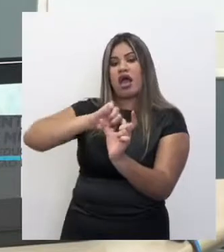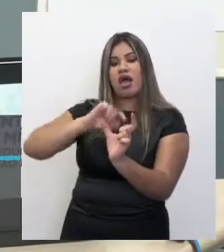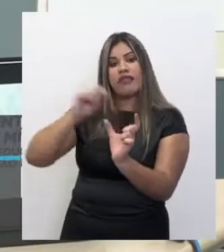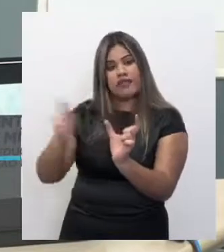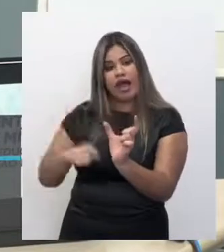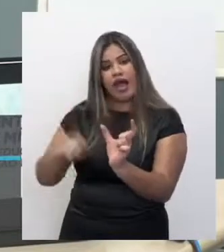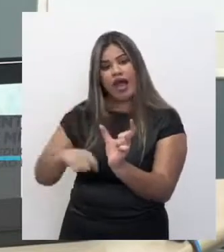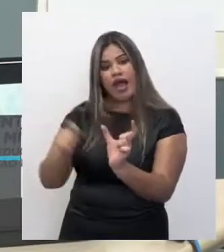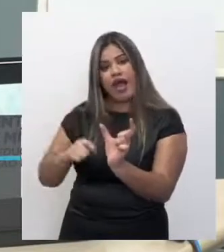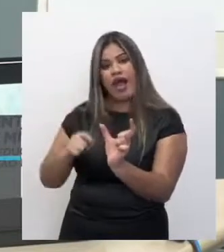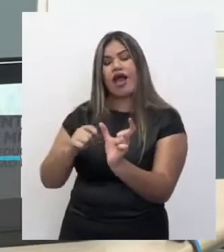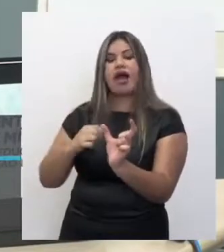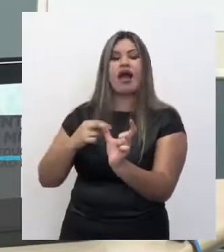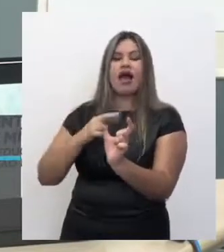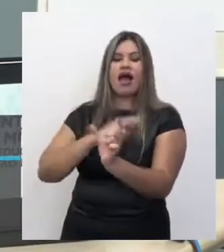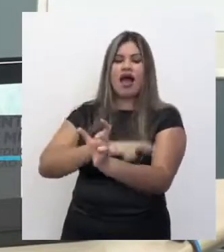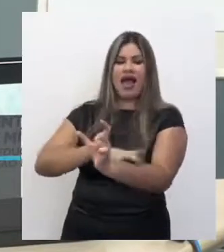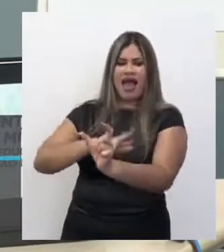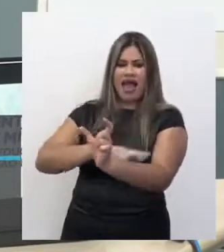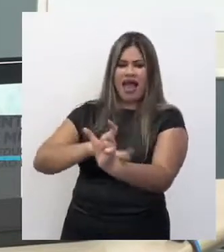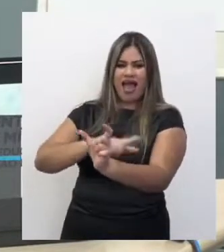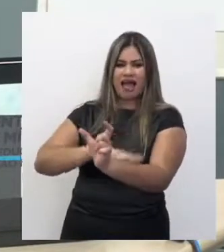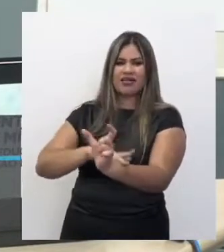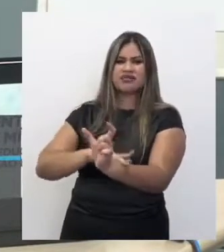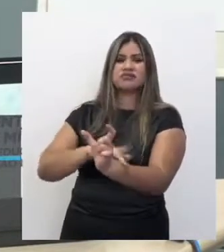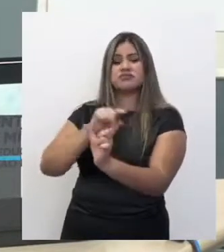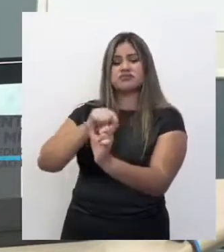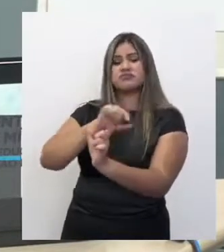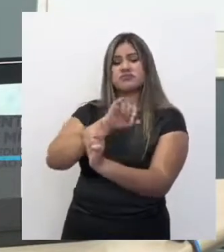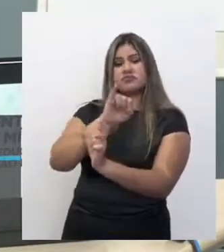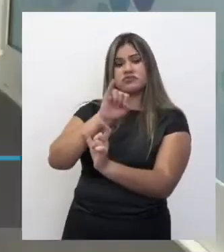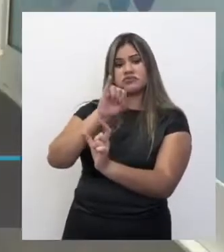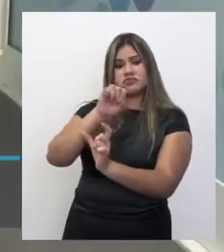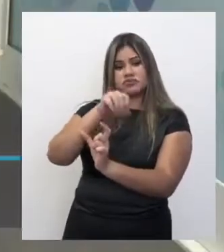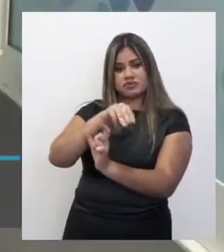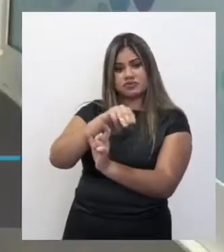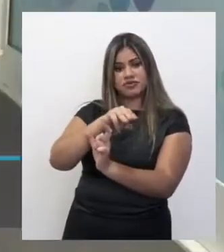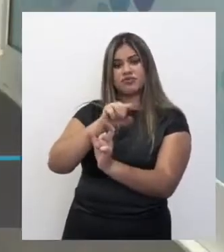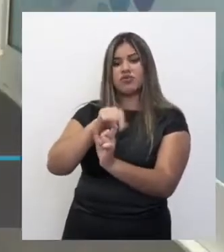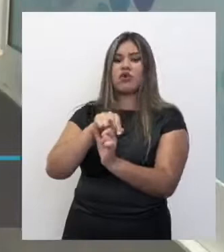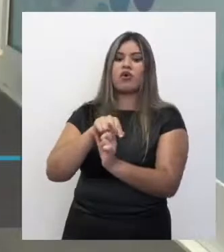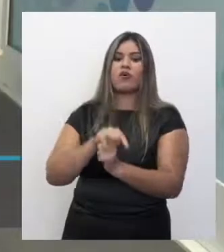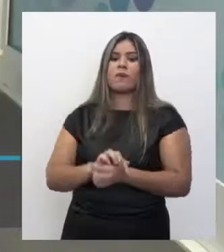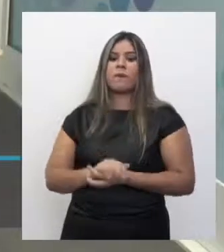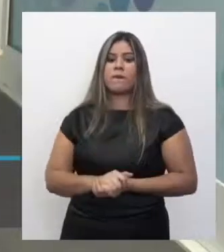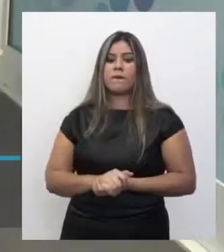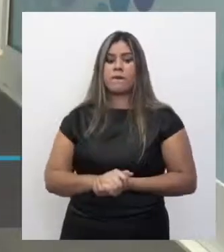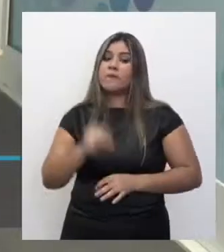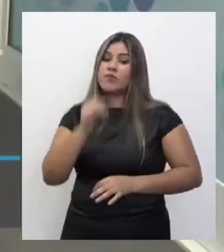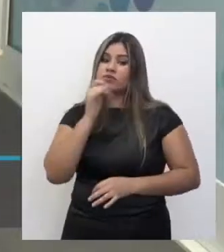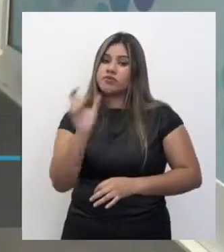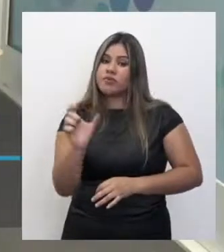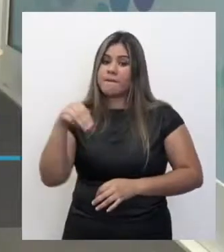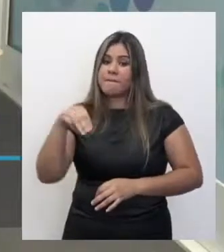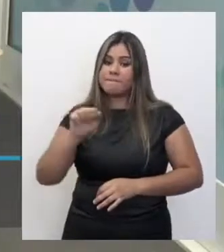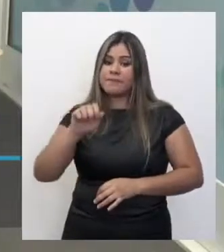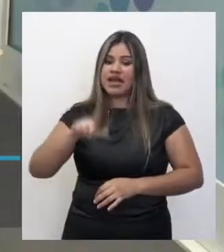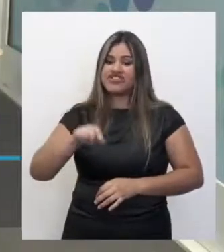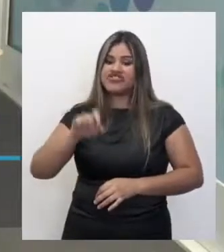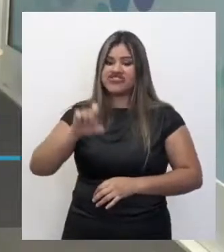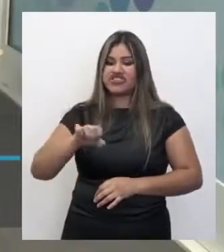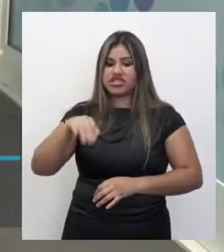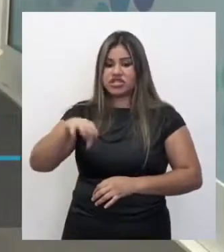raça? Isso. Ism é o... Racismo. Então, tudo bem. Machismo, em inglês a gente não fala machismo, a gente fala sexismo, que